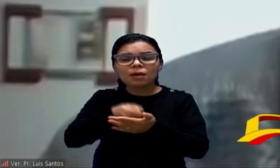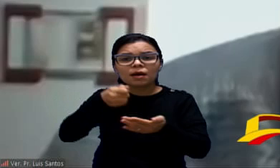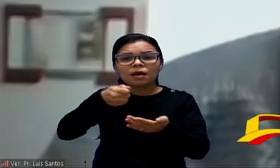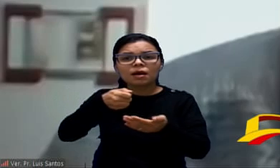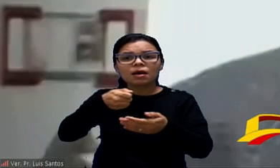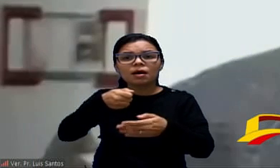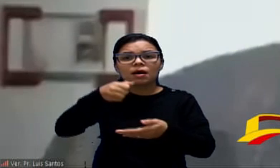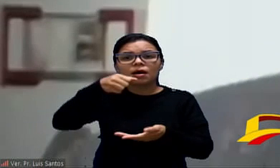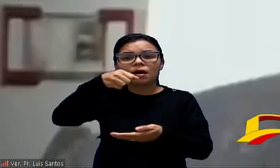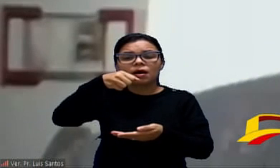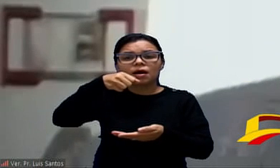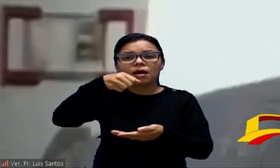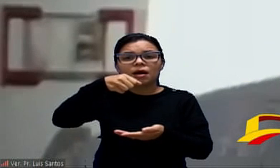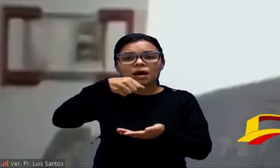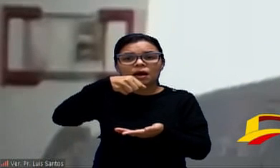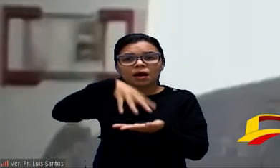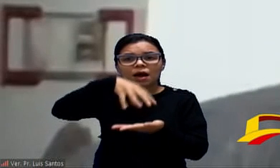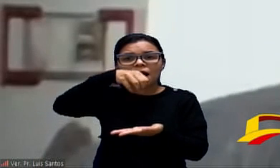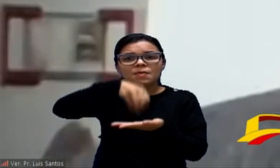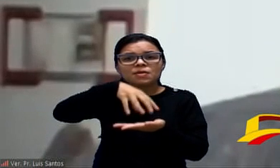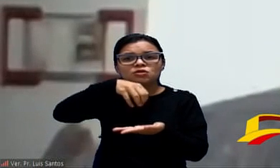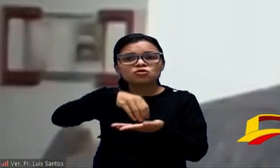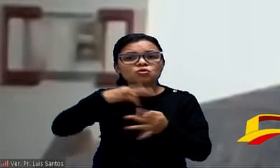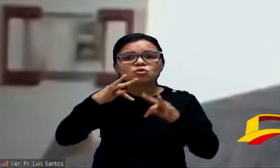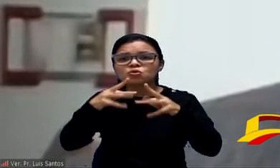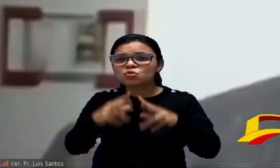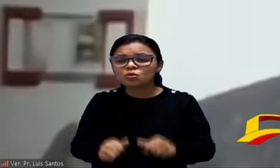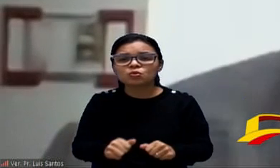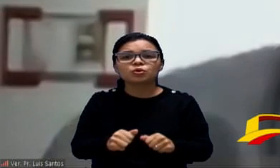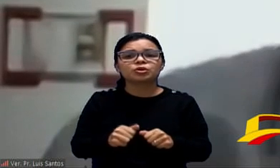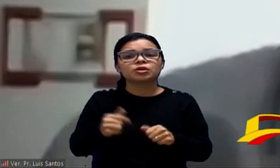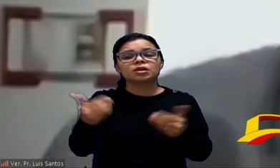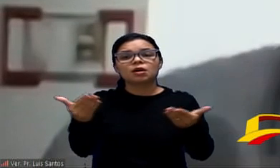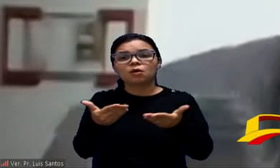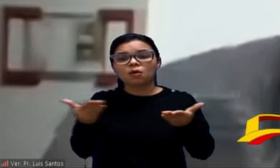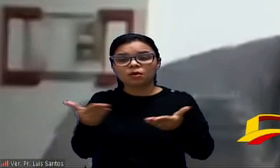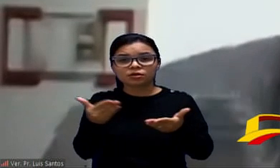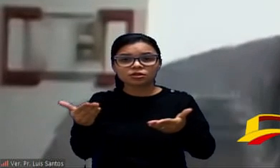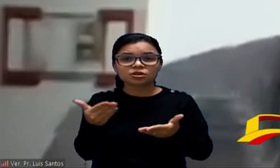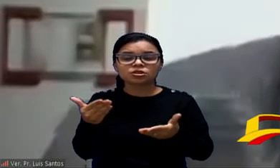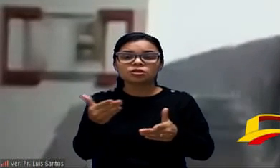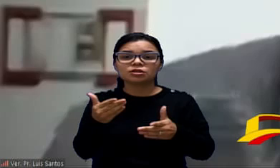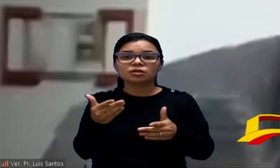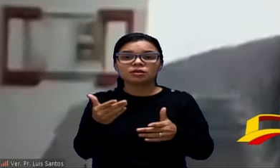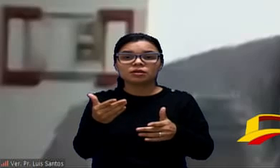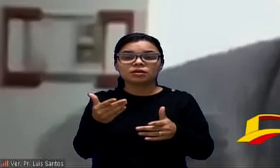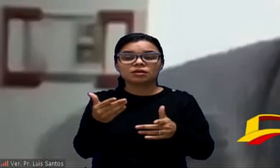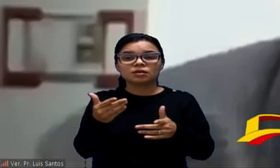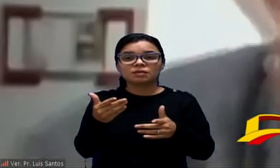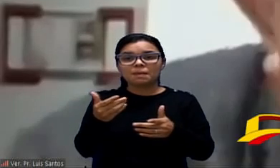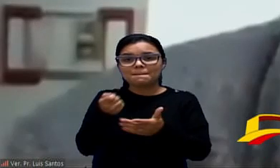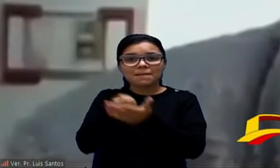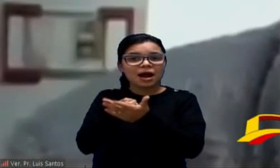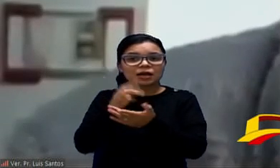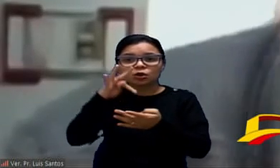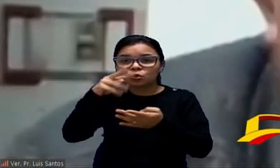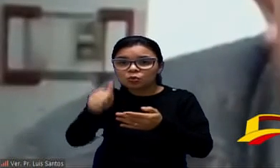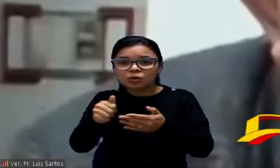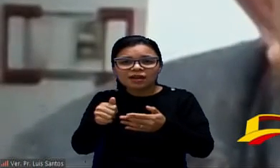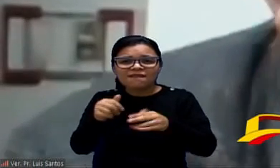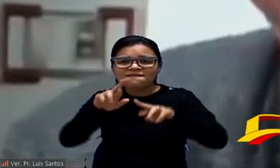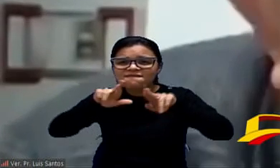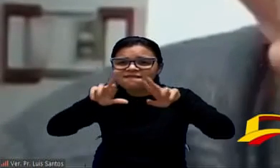viramos funcionários dos bancos e pagamos caro por isso, porque é tanta taxinha